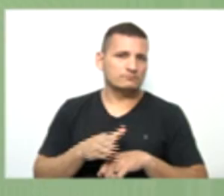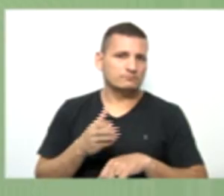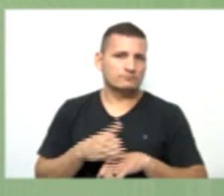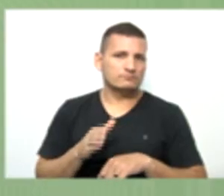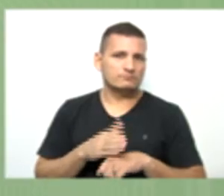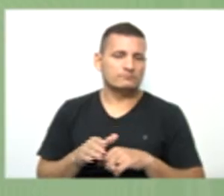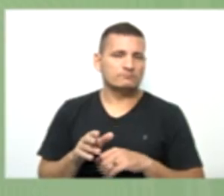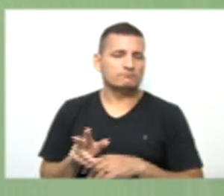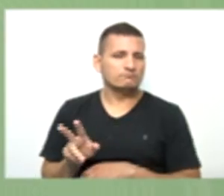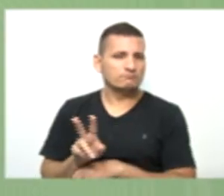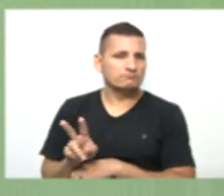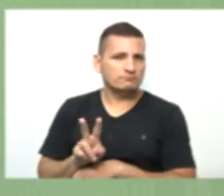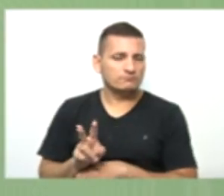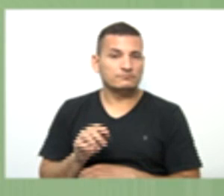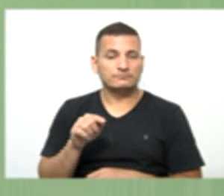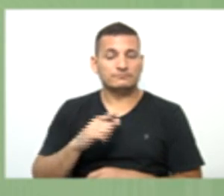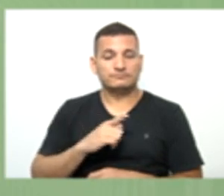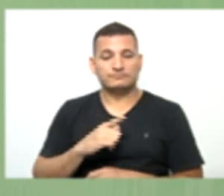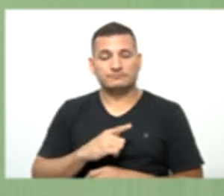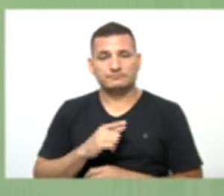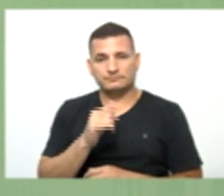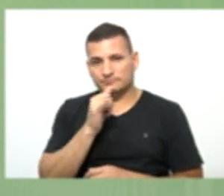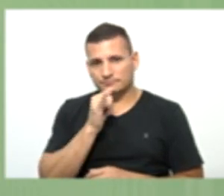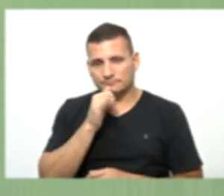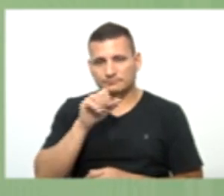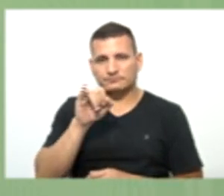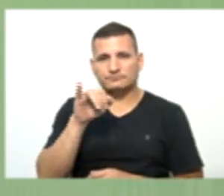aí simulação,